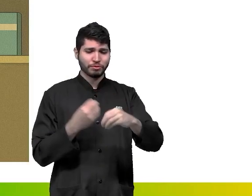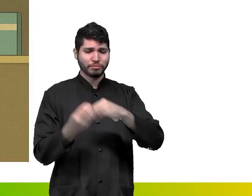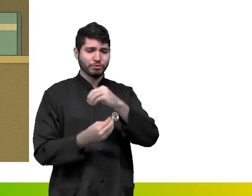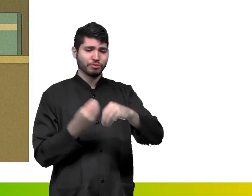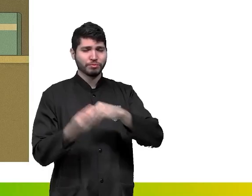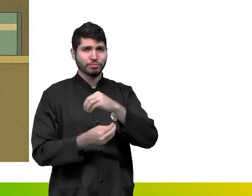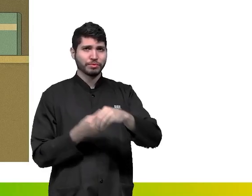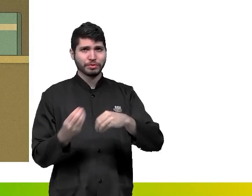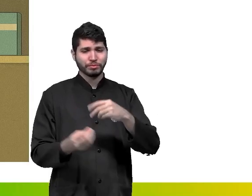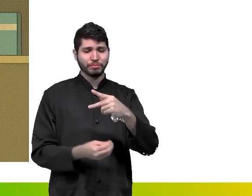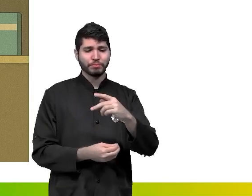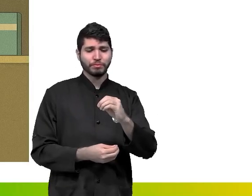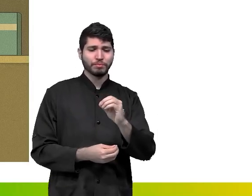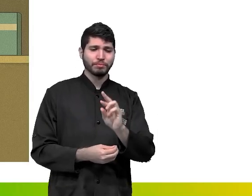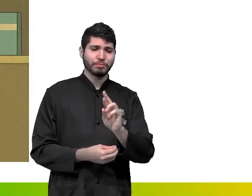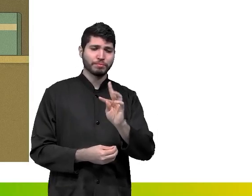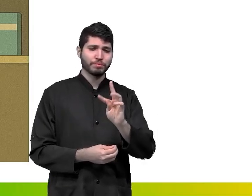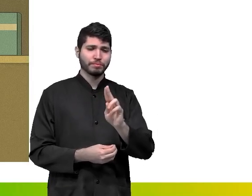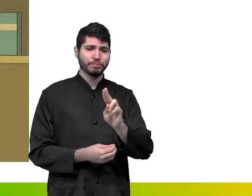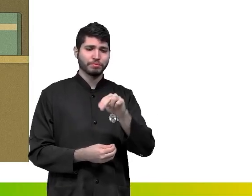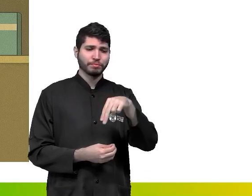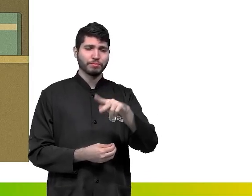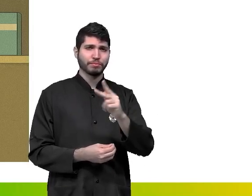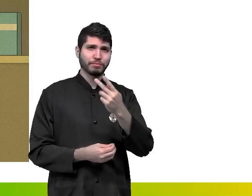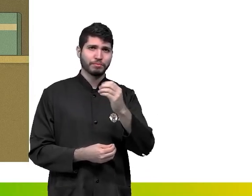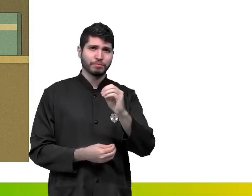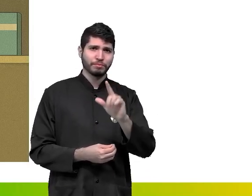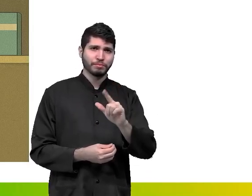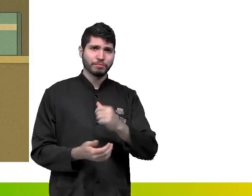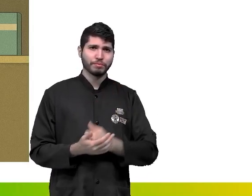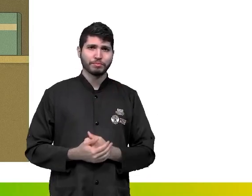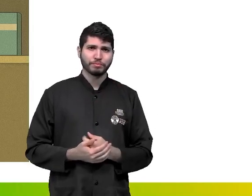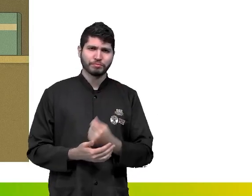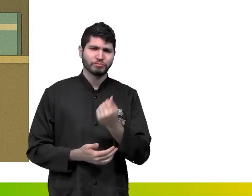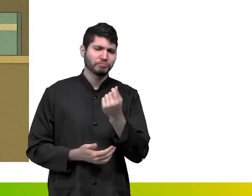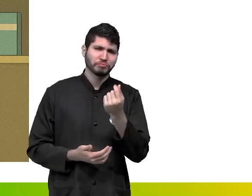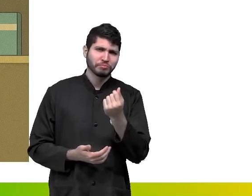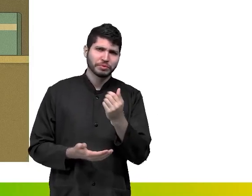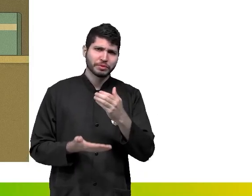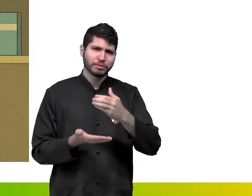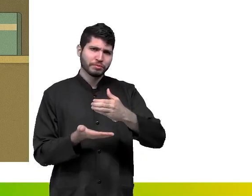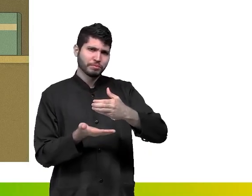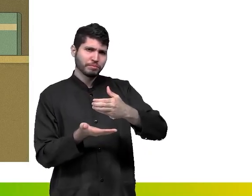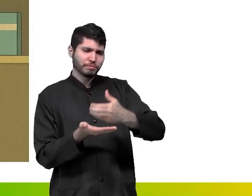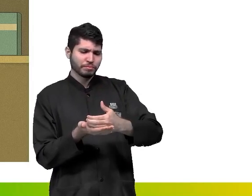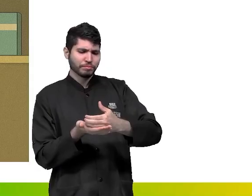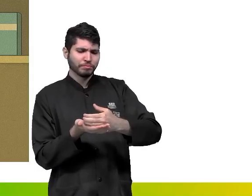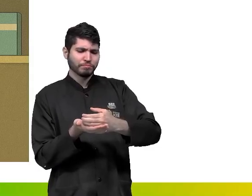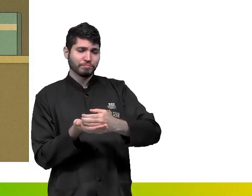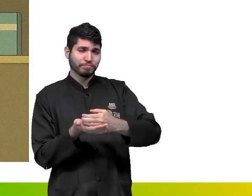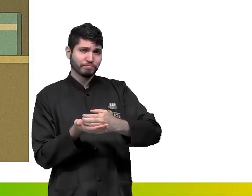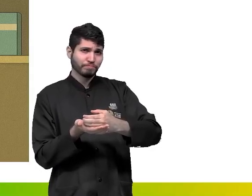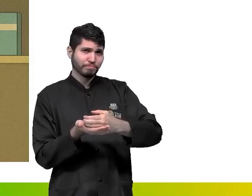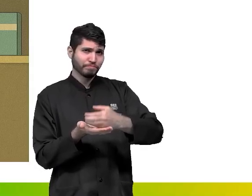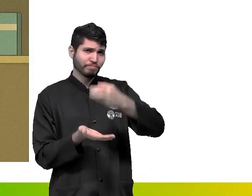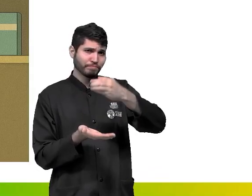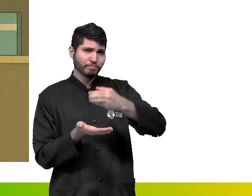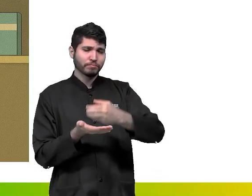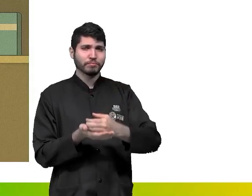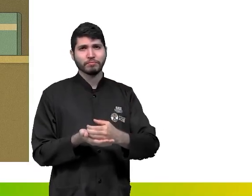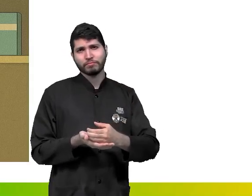Outro exemplo aqui. Quanto custa uma garrafa de xarope? Aqui,